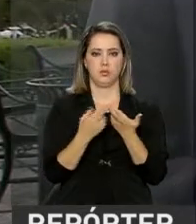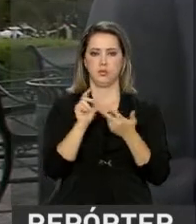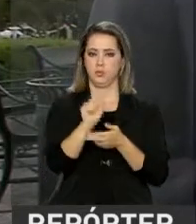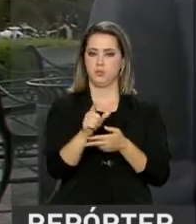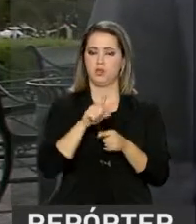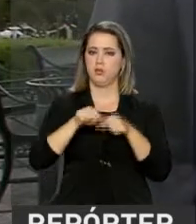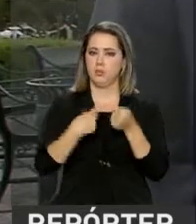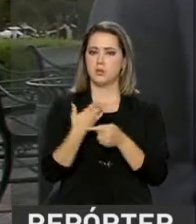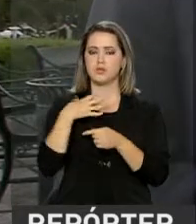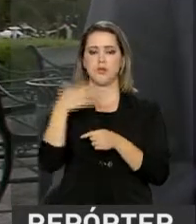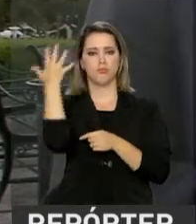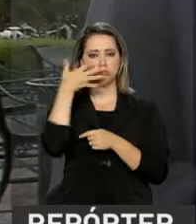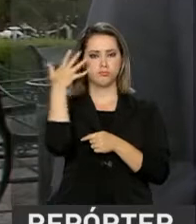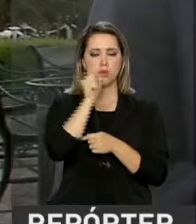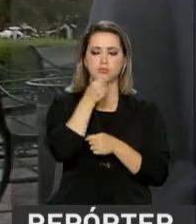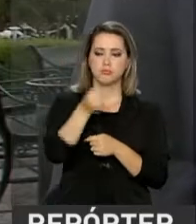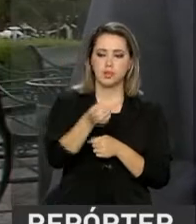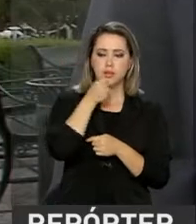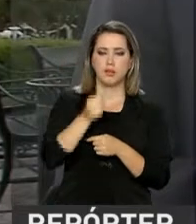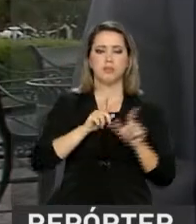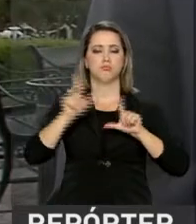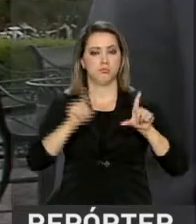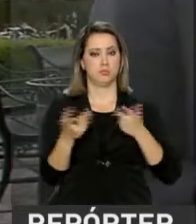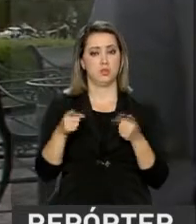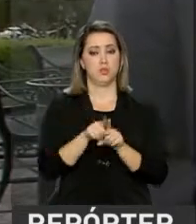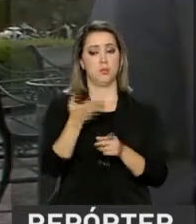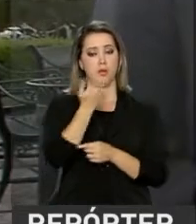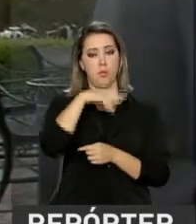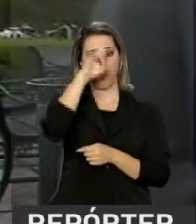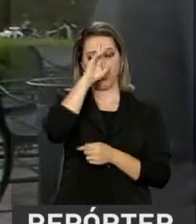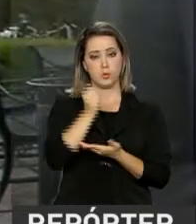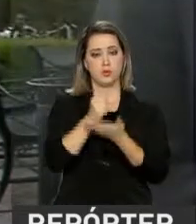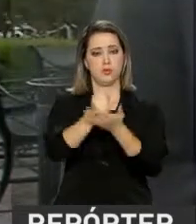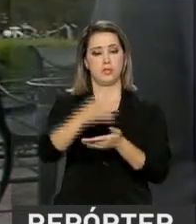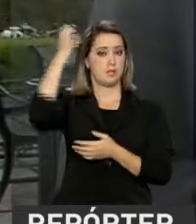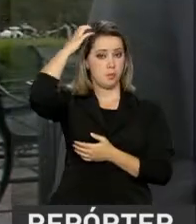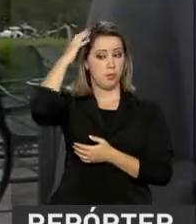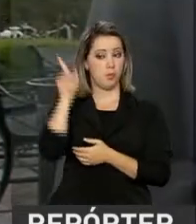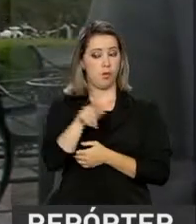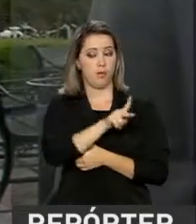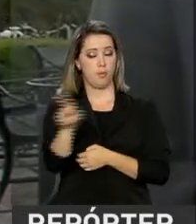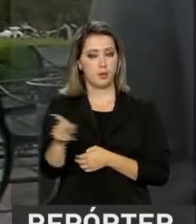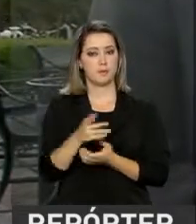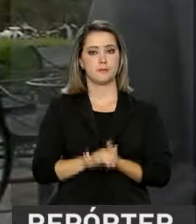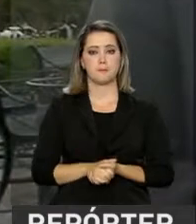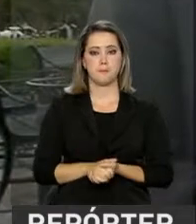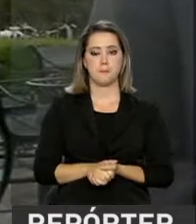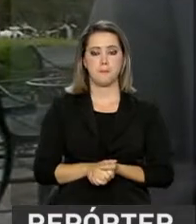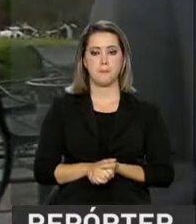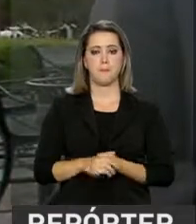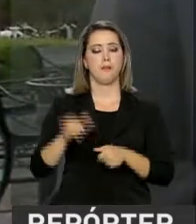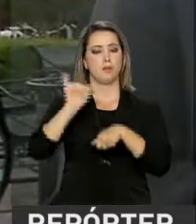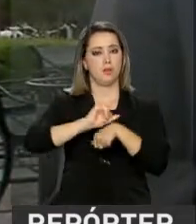uma conferência de imprensa e um almoço oferecido pelo rei ao presidente Michel Temer no Palácio Real.